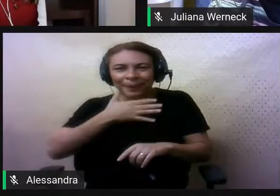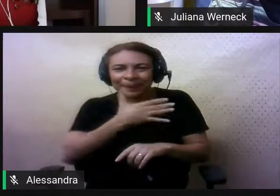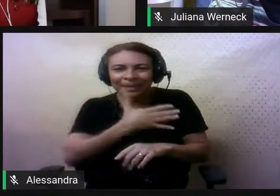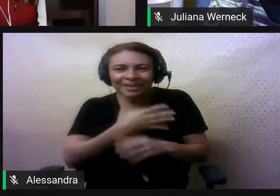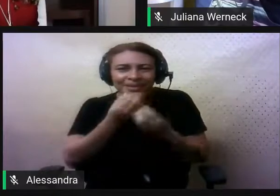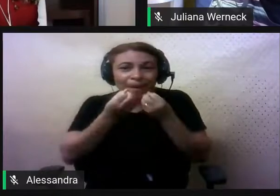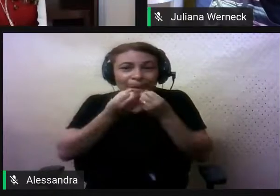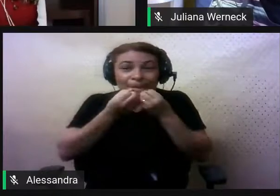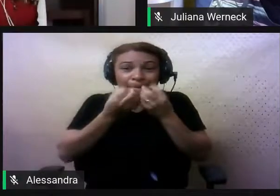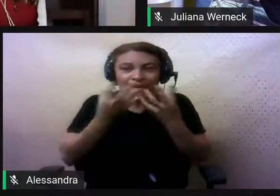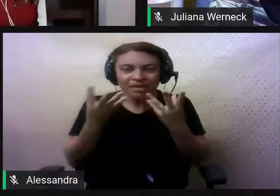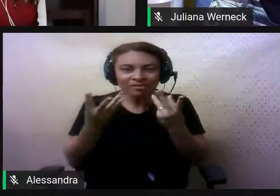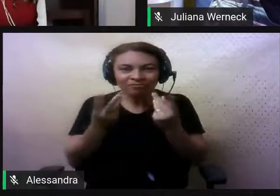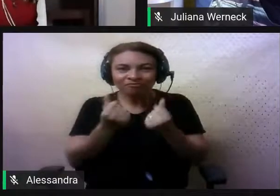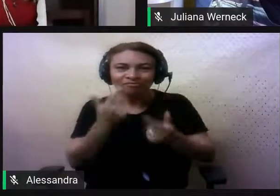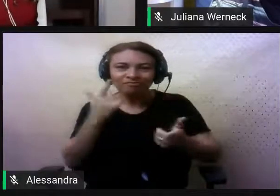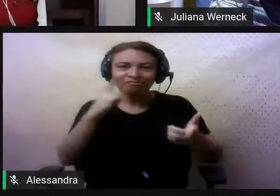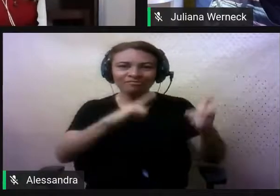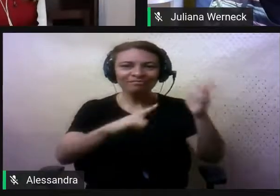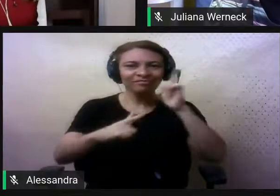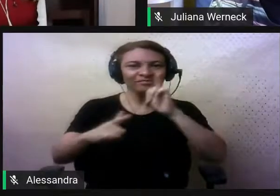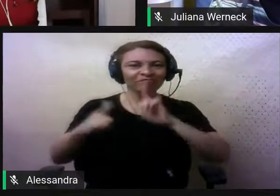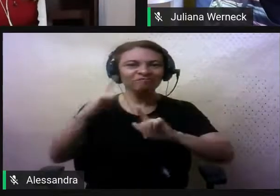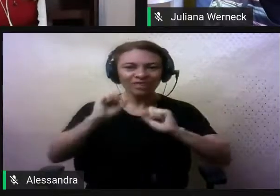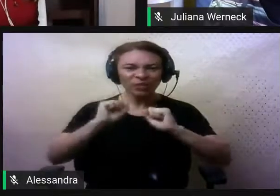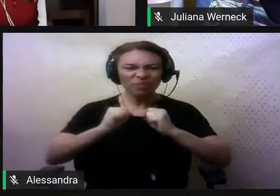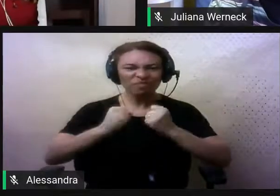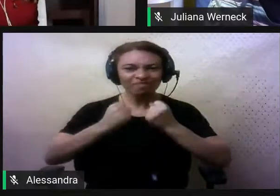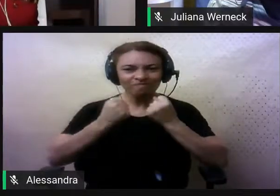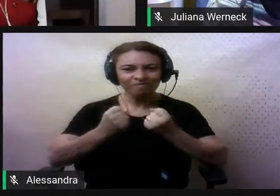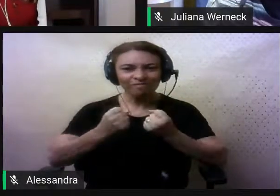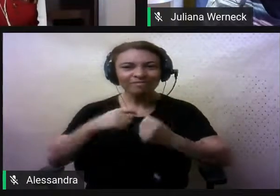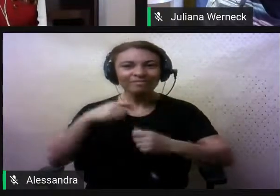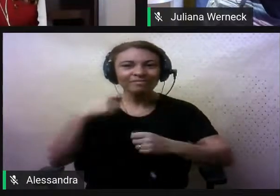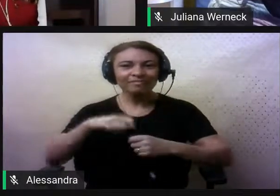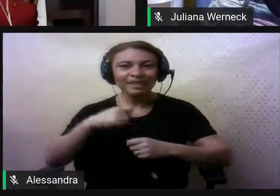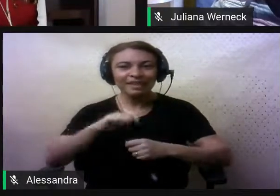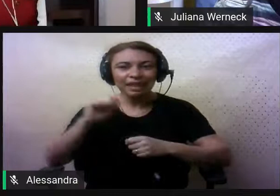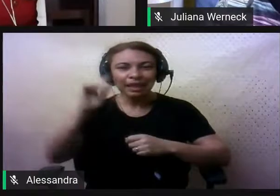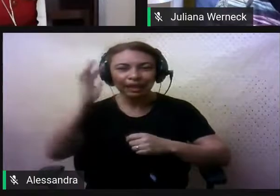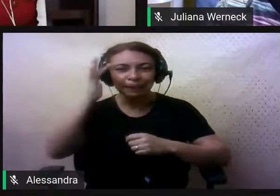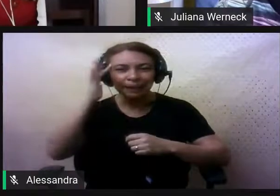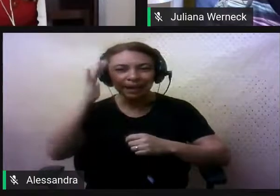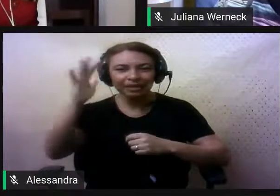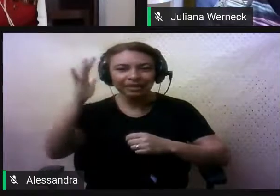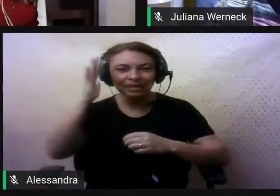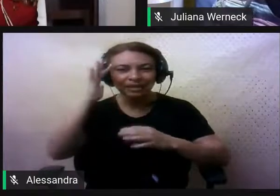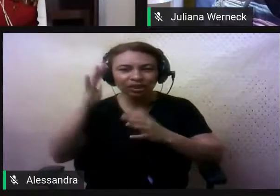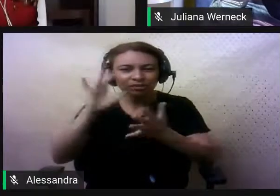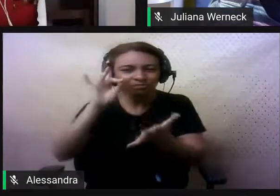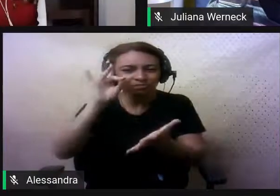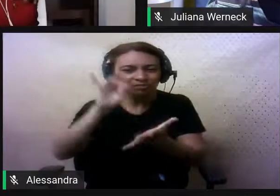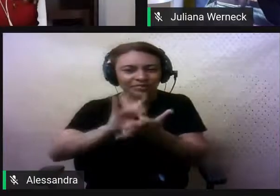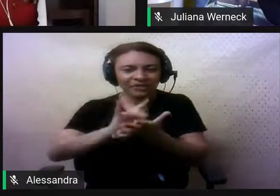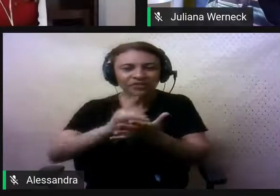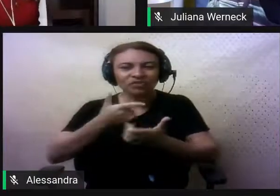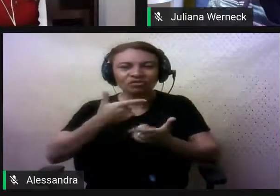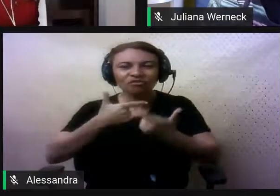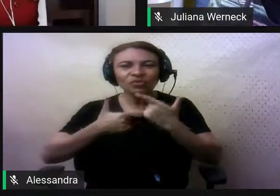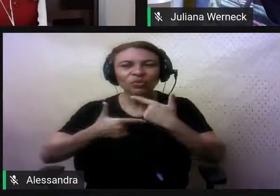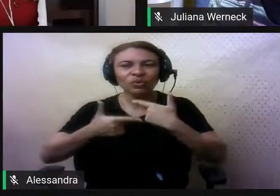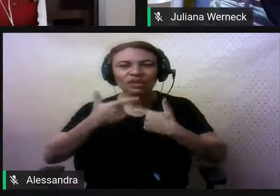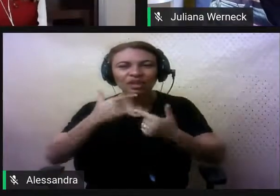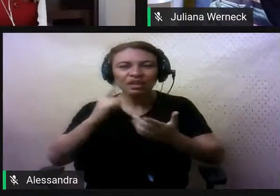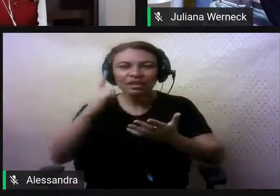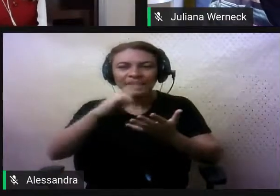você vai ganhar a partir do momento que você fizer isso. Imagina sentindo com veracidade tudo que você ganha, como